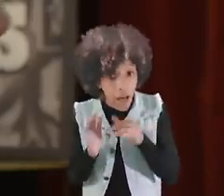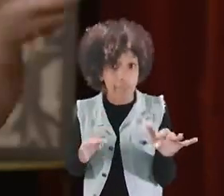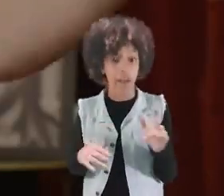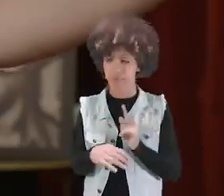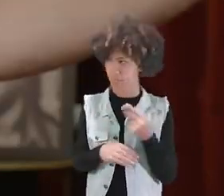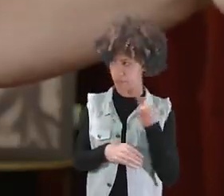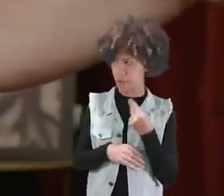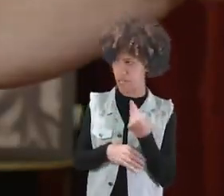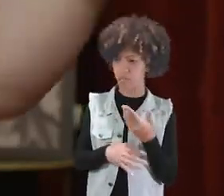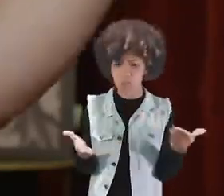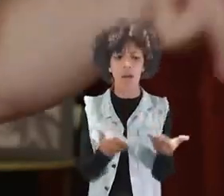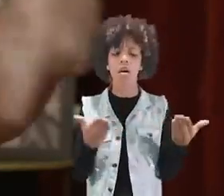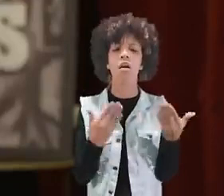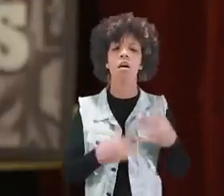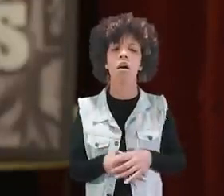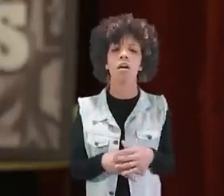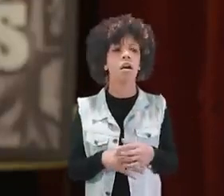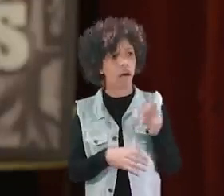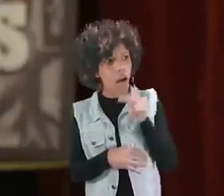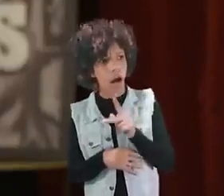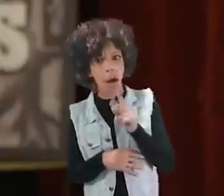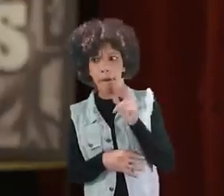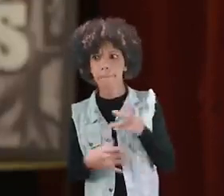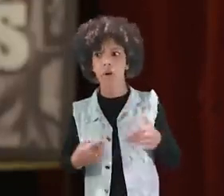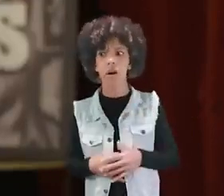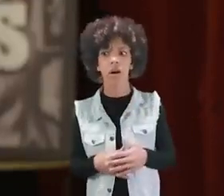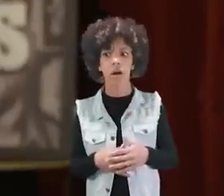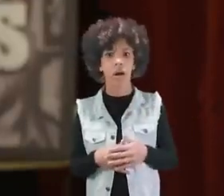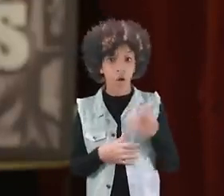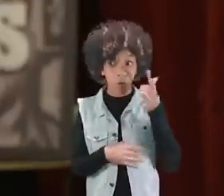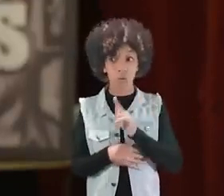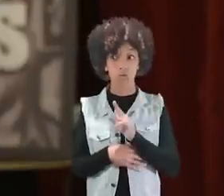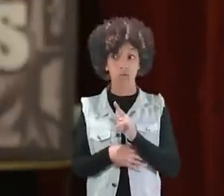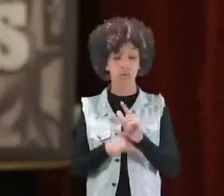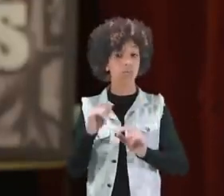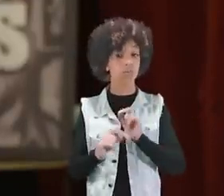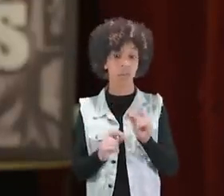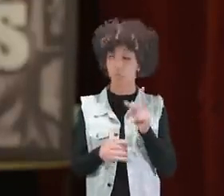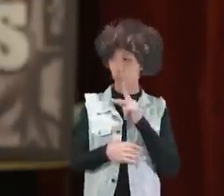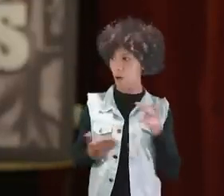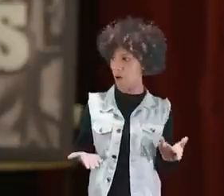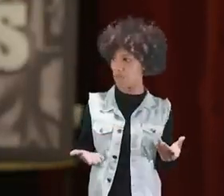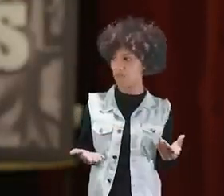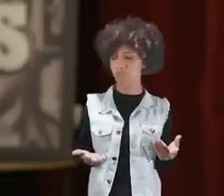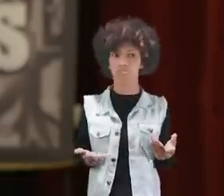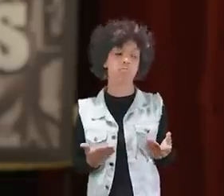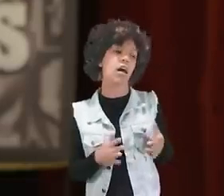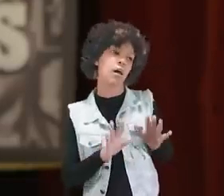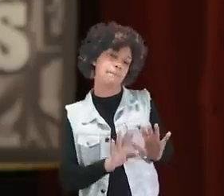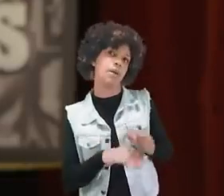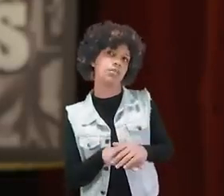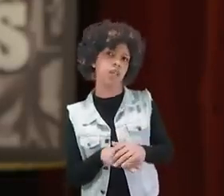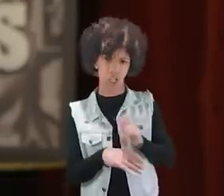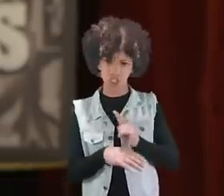o cara vai já teve situação que você deu uma pavor e tu falou apavorei o futuro e não tudo